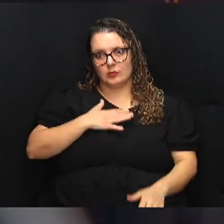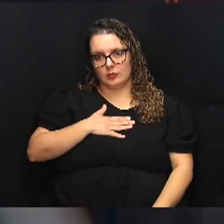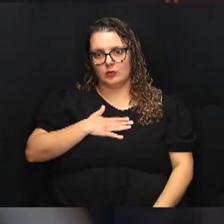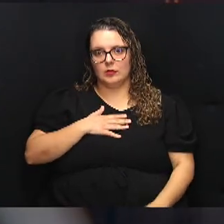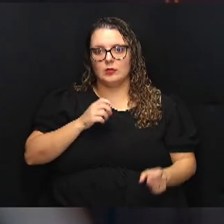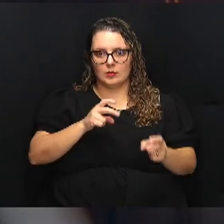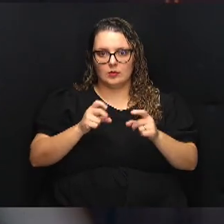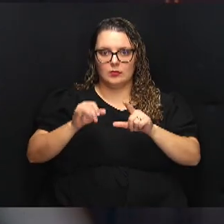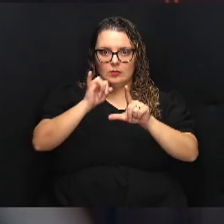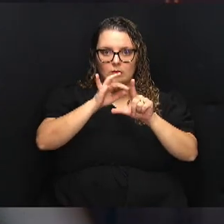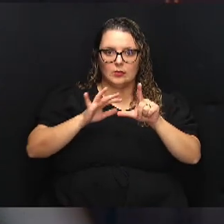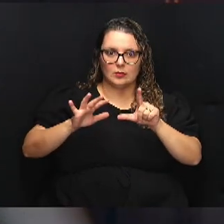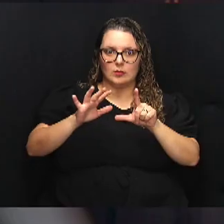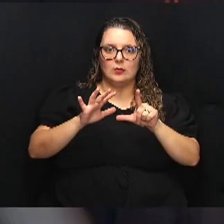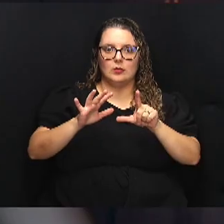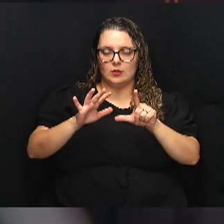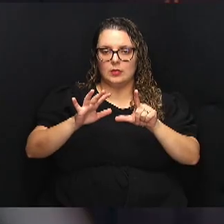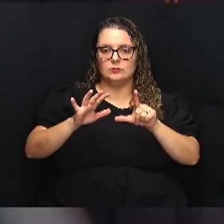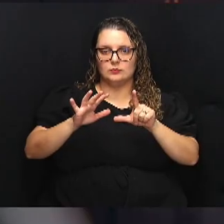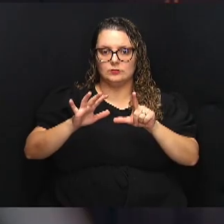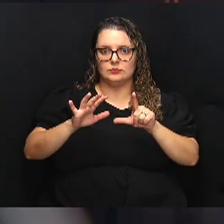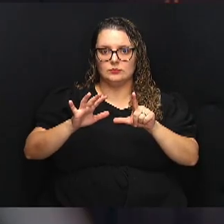vendo imagem, eu vendo